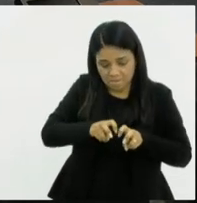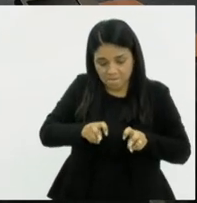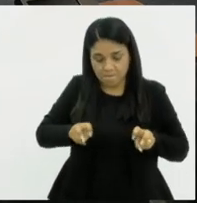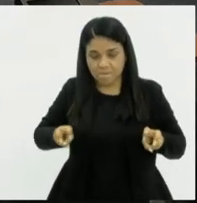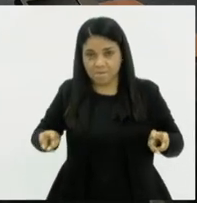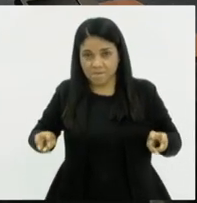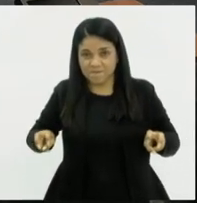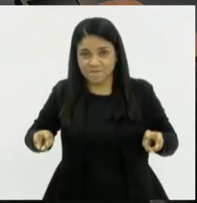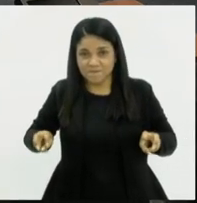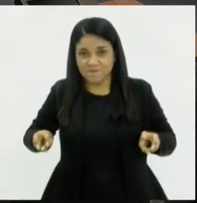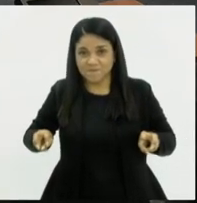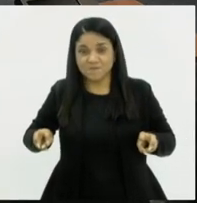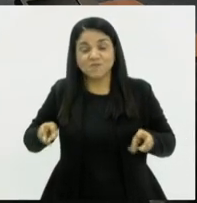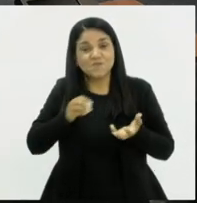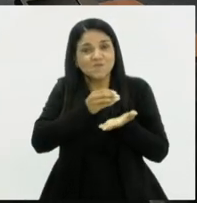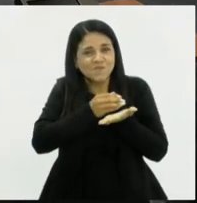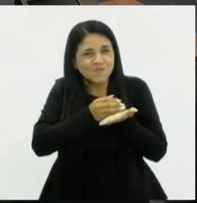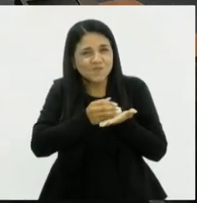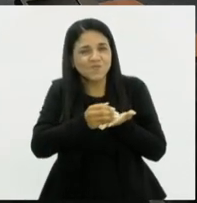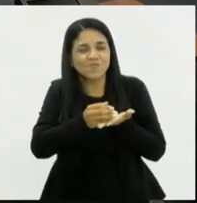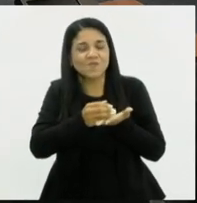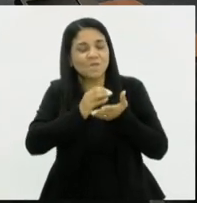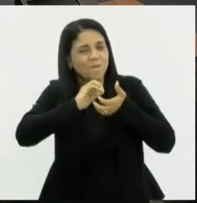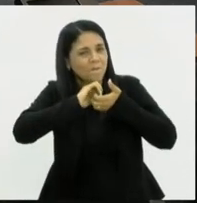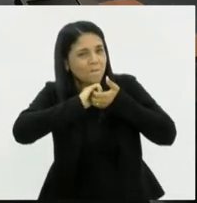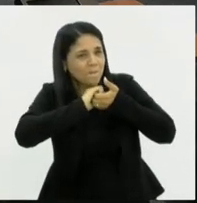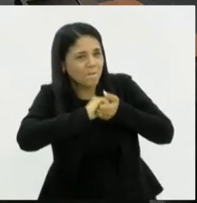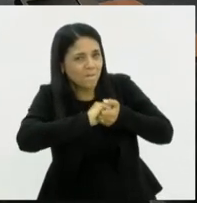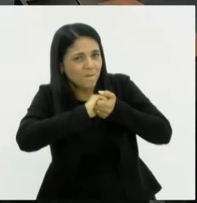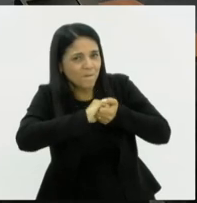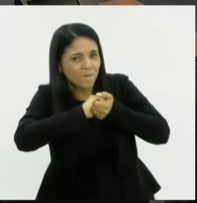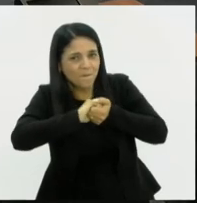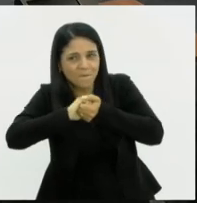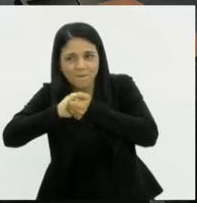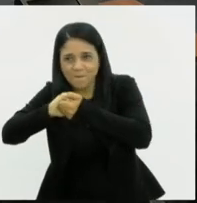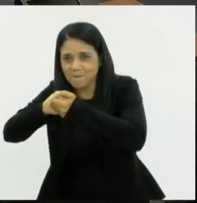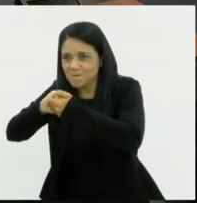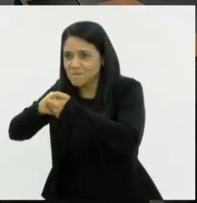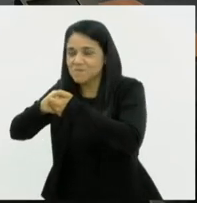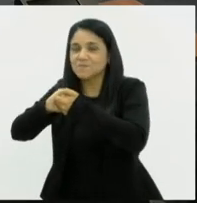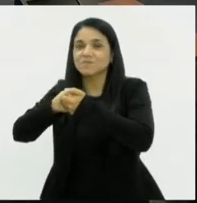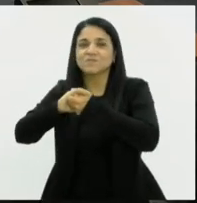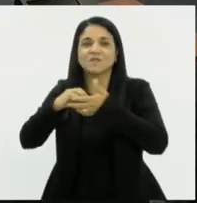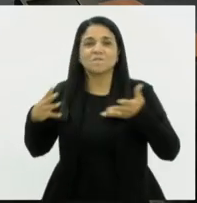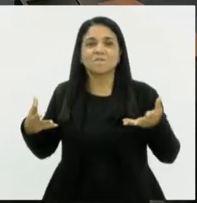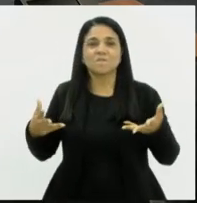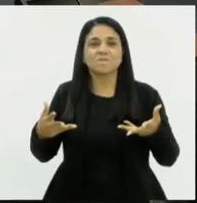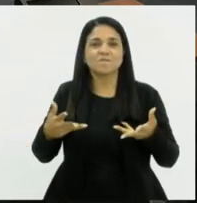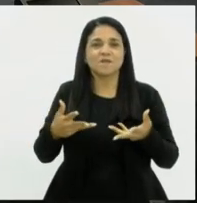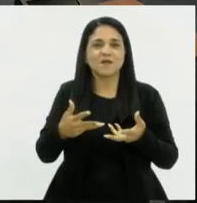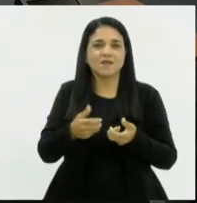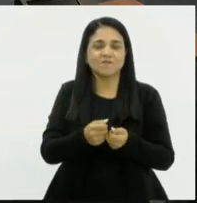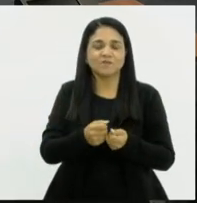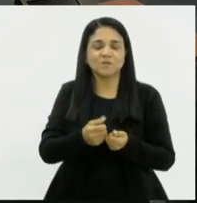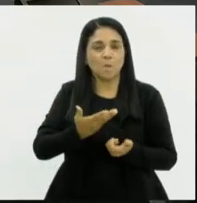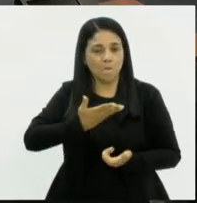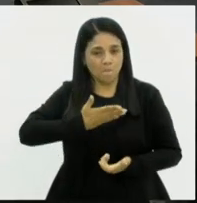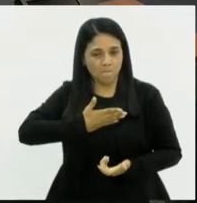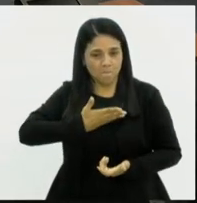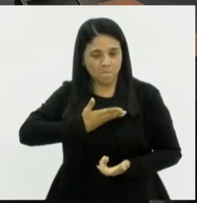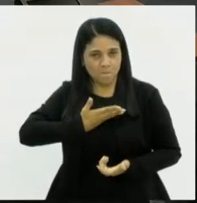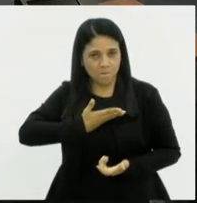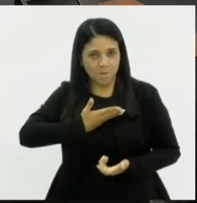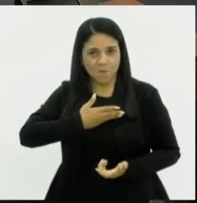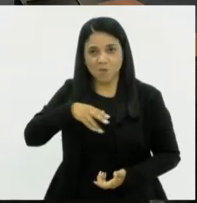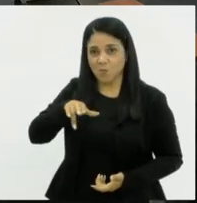né, gostaria de iniciar parabenizando esse maravilhoso, né, por ser meu irmão, mas o